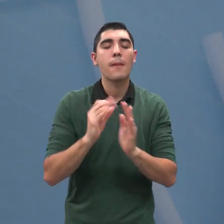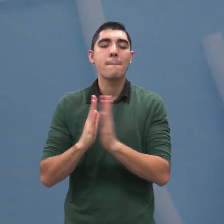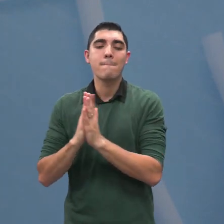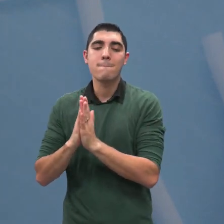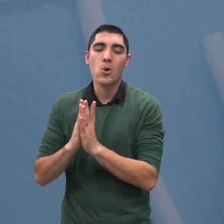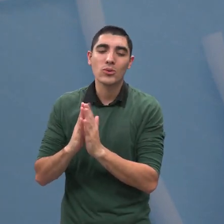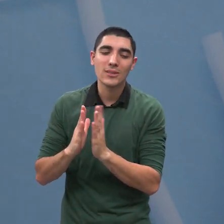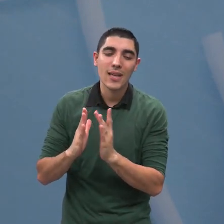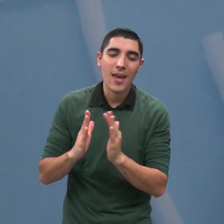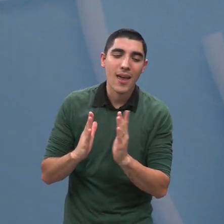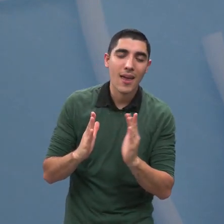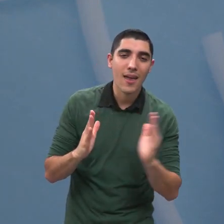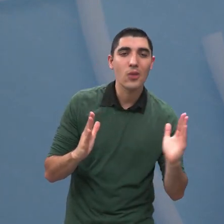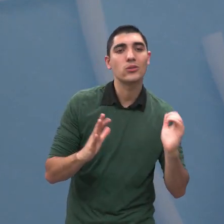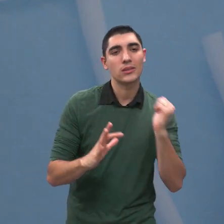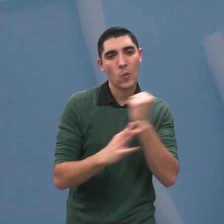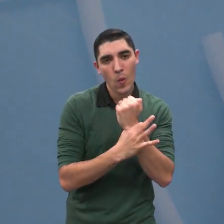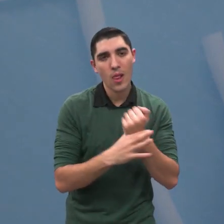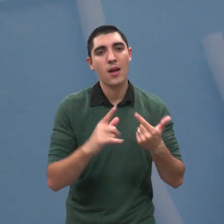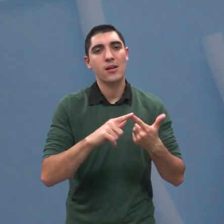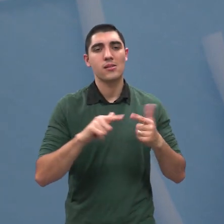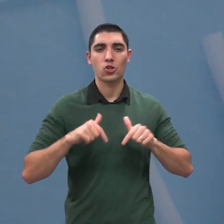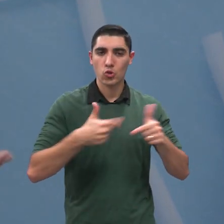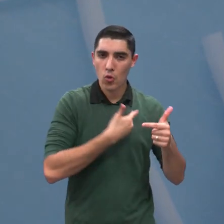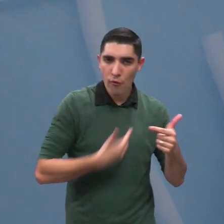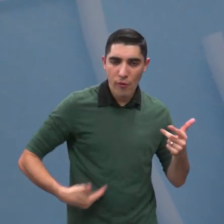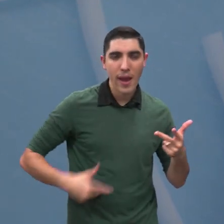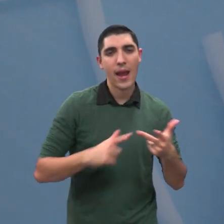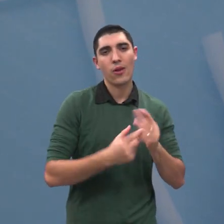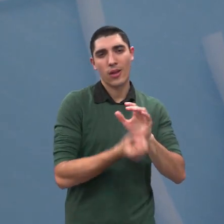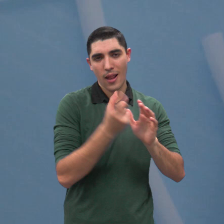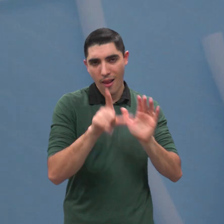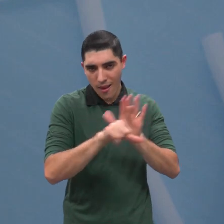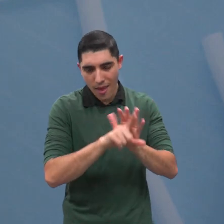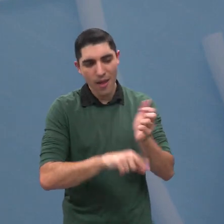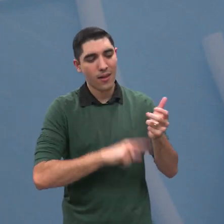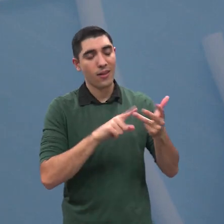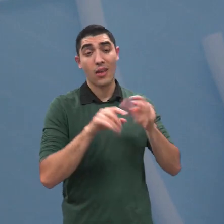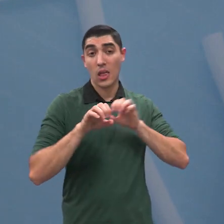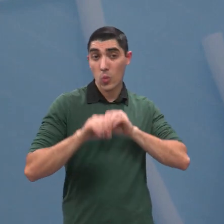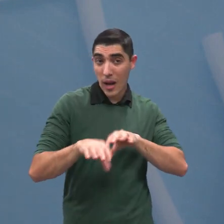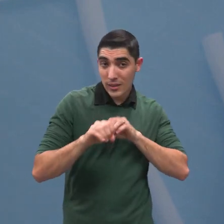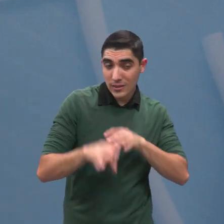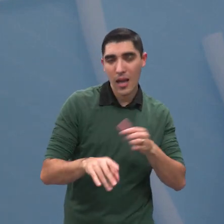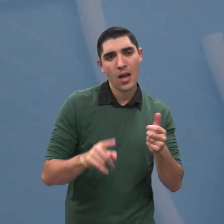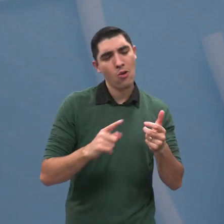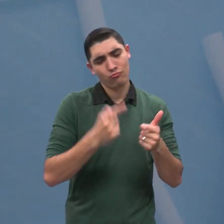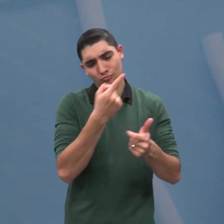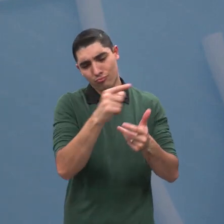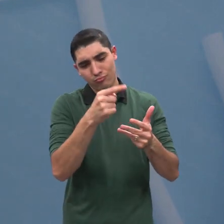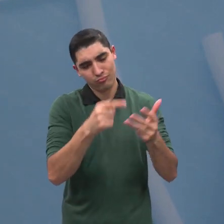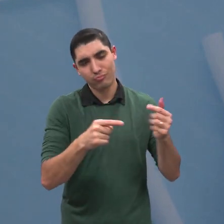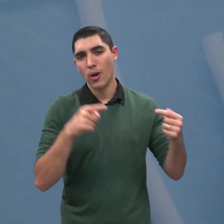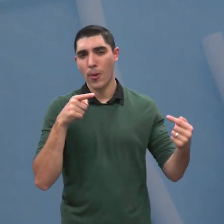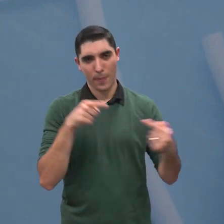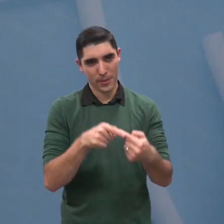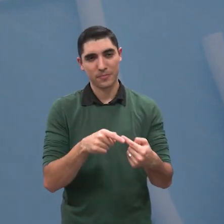vez, né, de segurança, políticas públicas e também da educação, né, da população como um